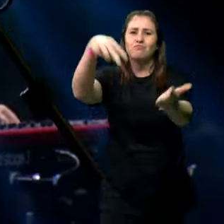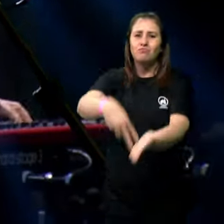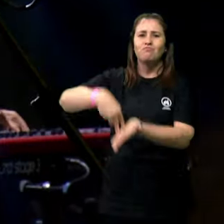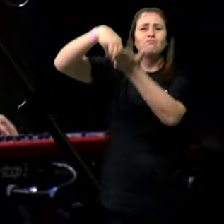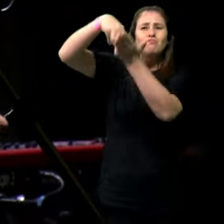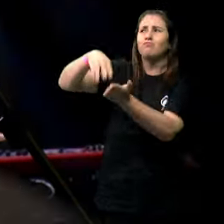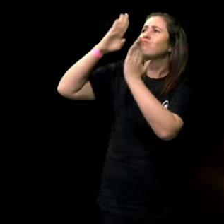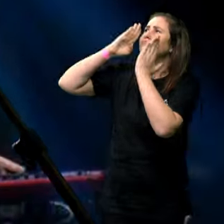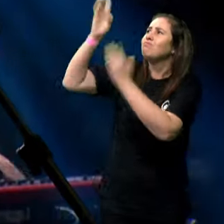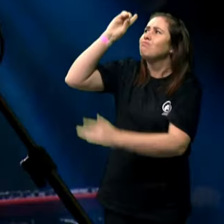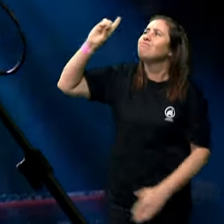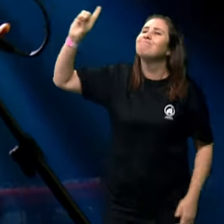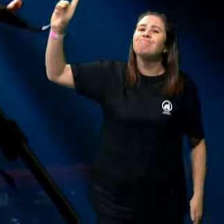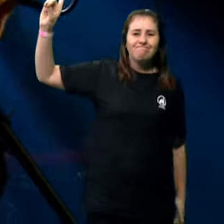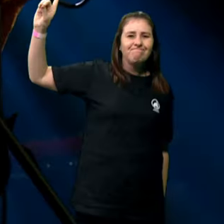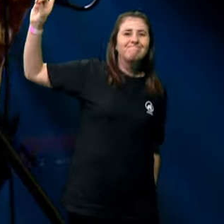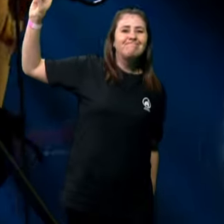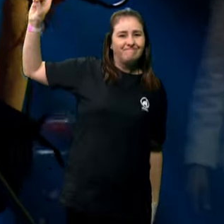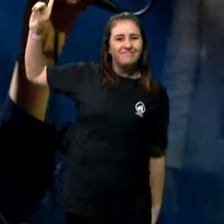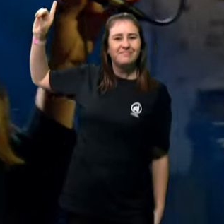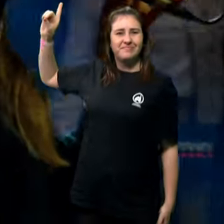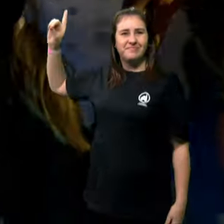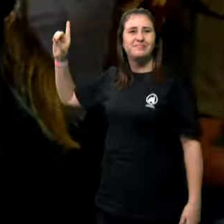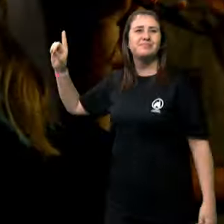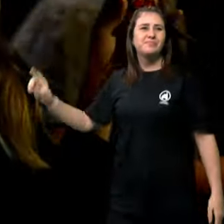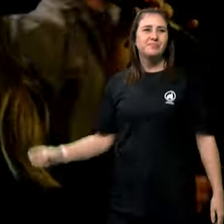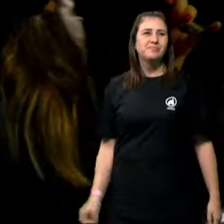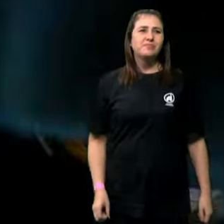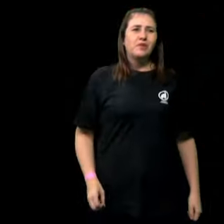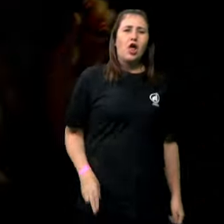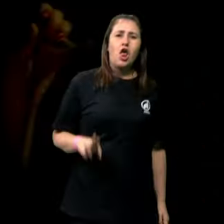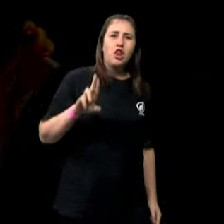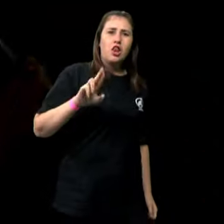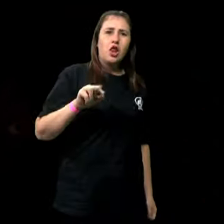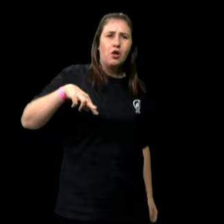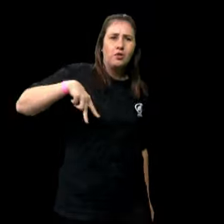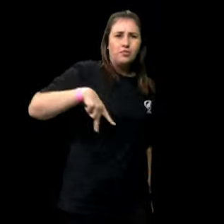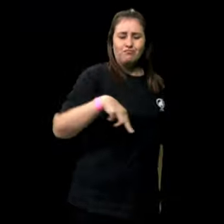estamos de pé com toda a sua força não